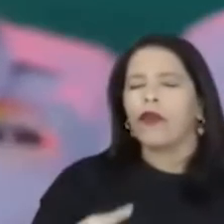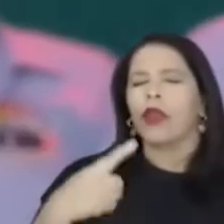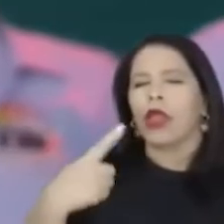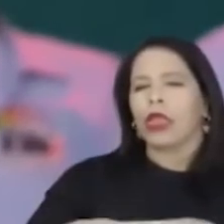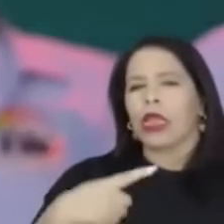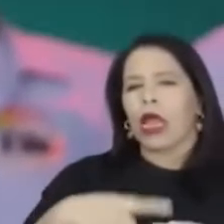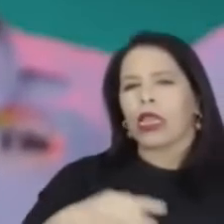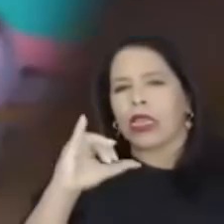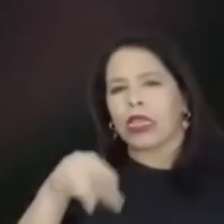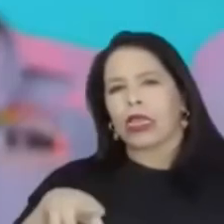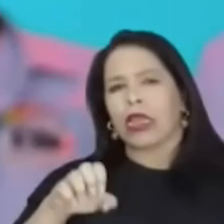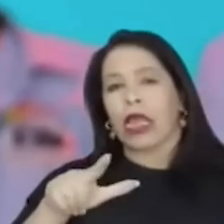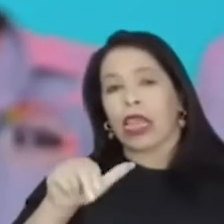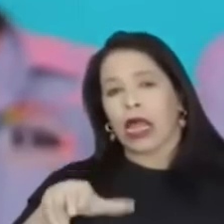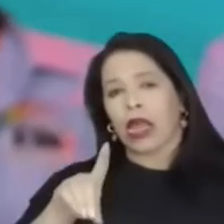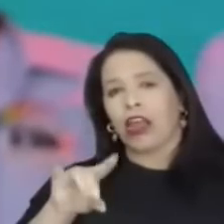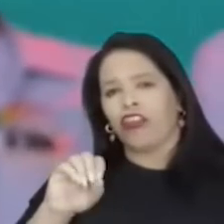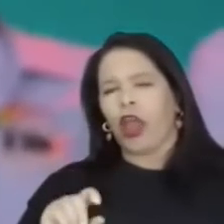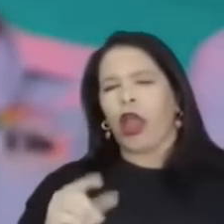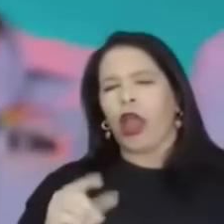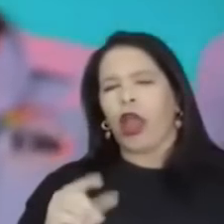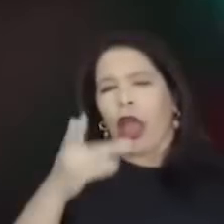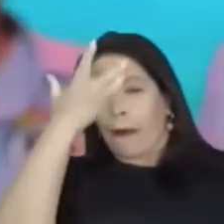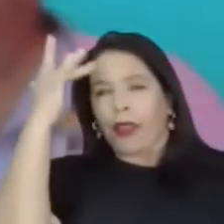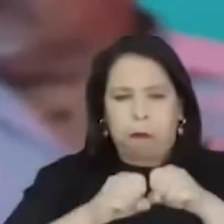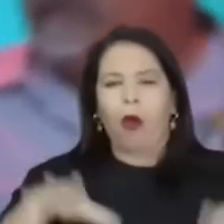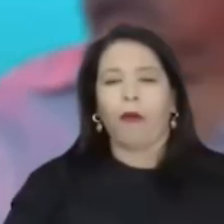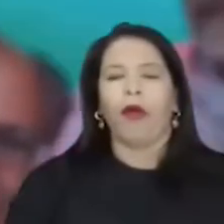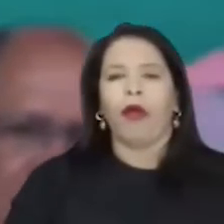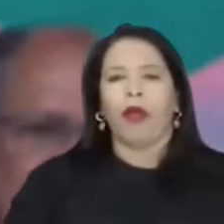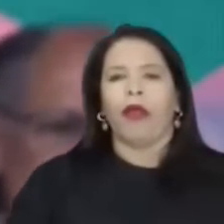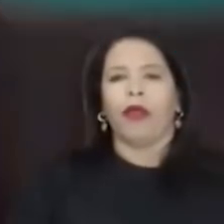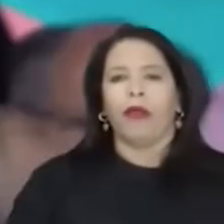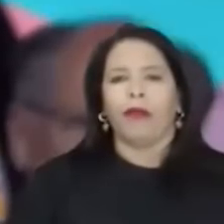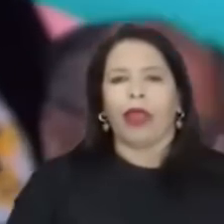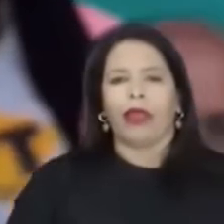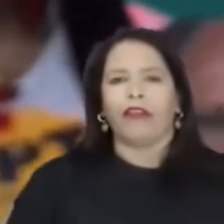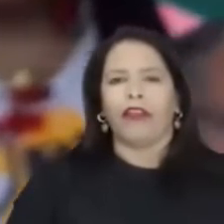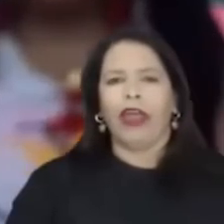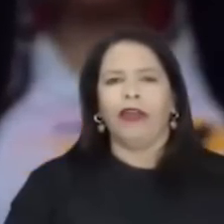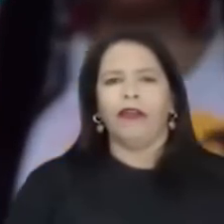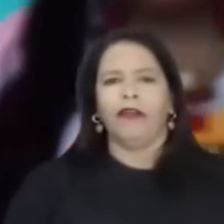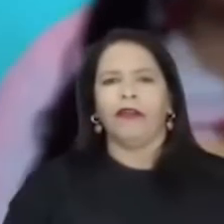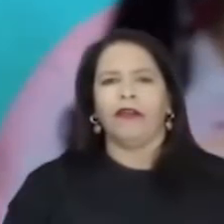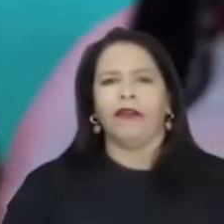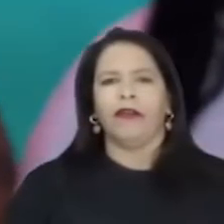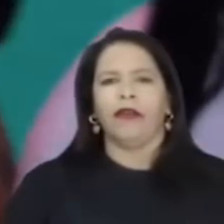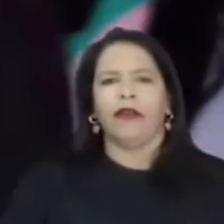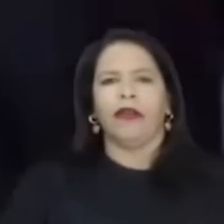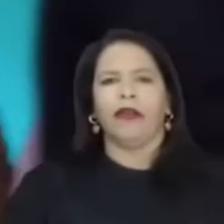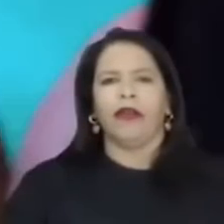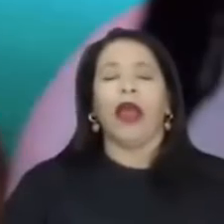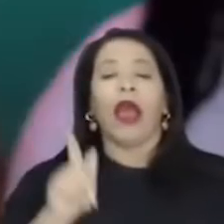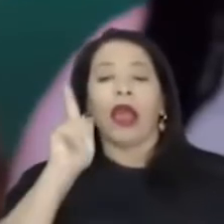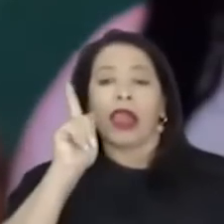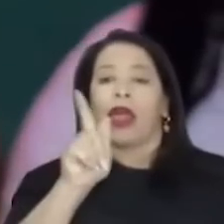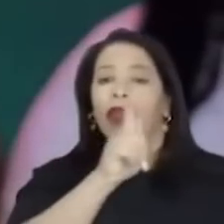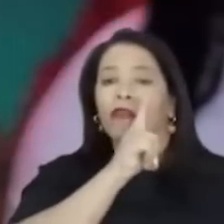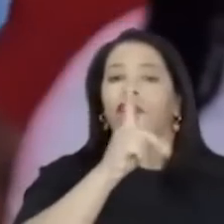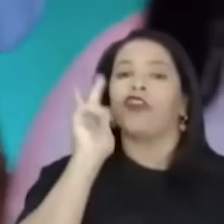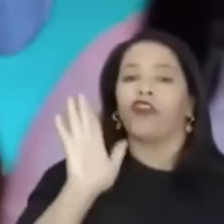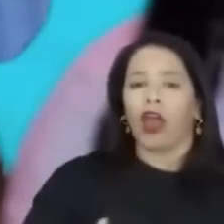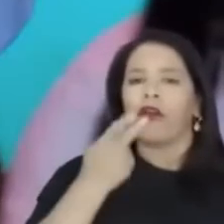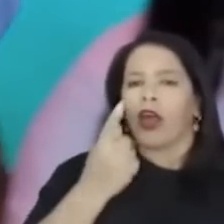bomba. E o mais grave aconteceu ontem, que a Gleice já propôs um minuto de silêncio,